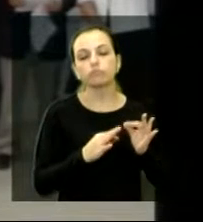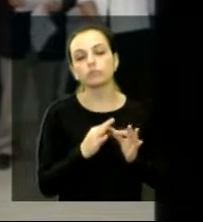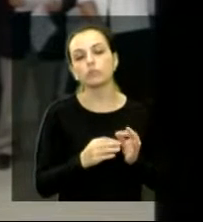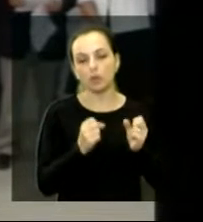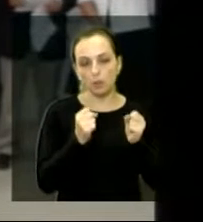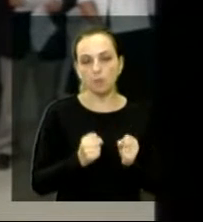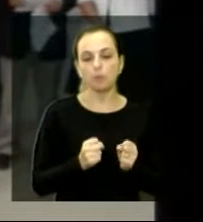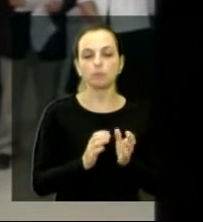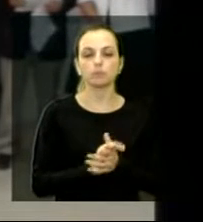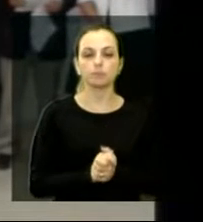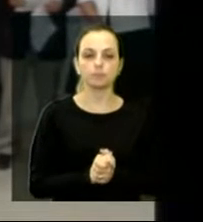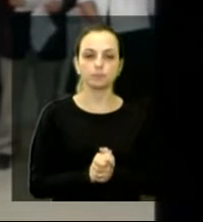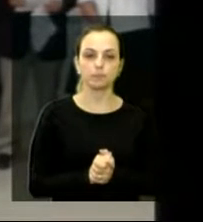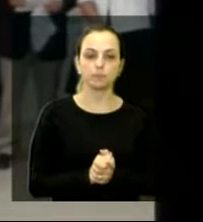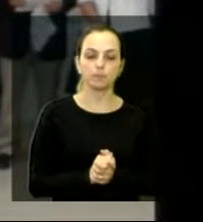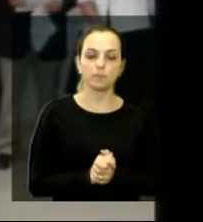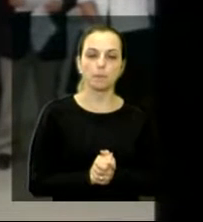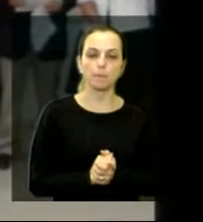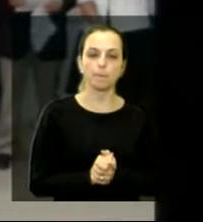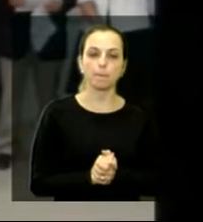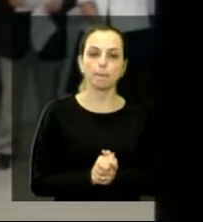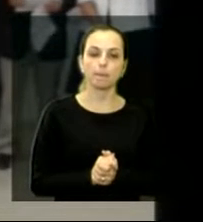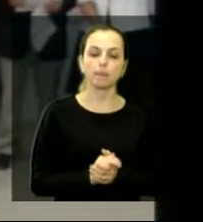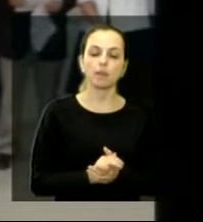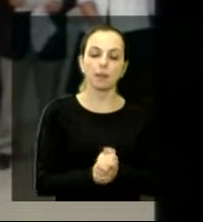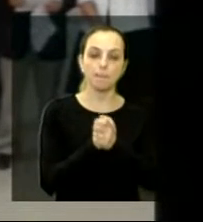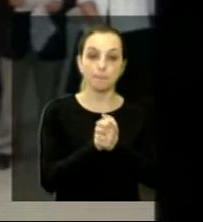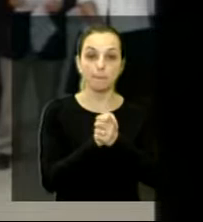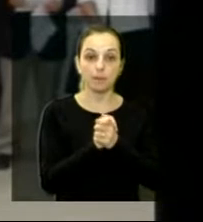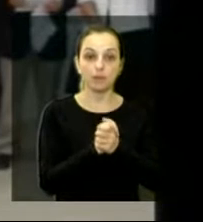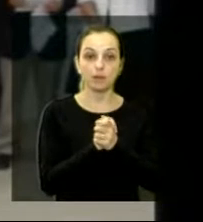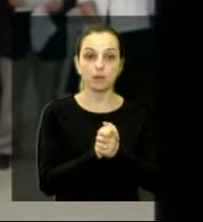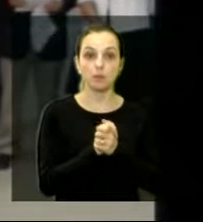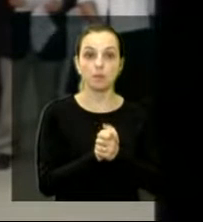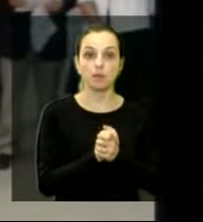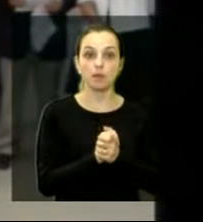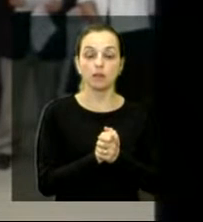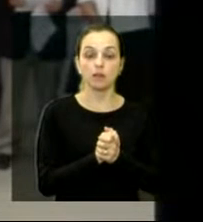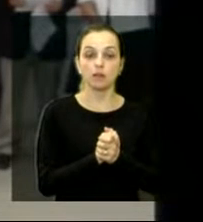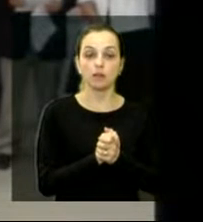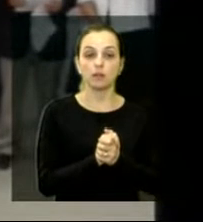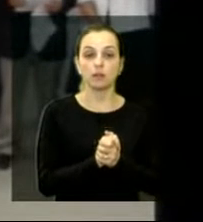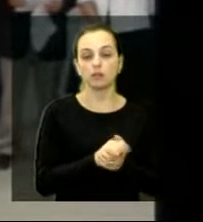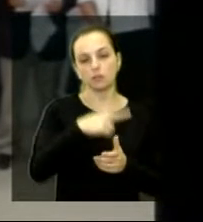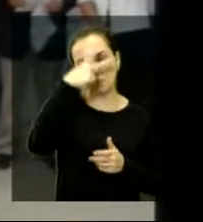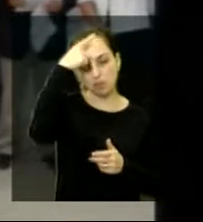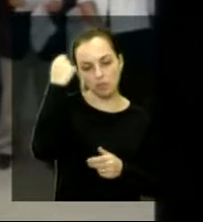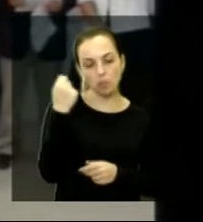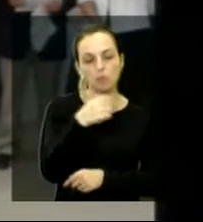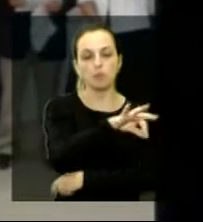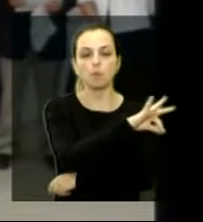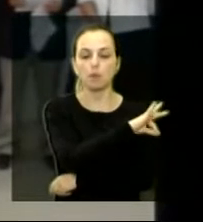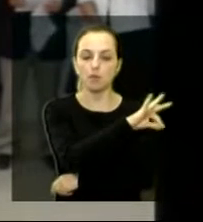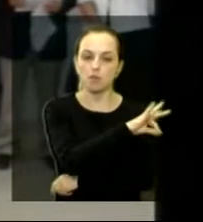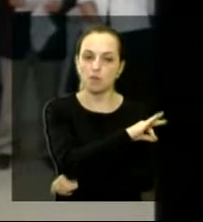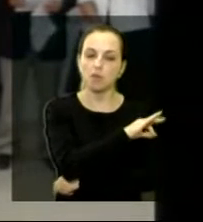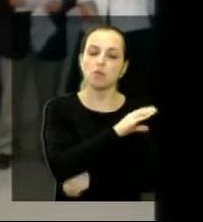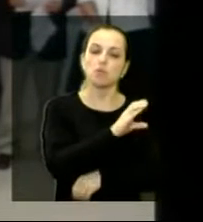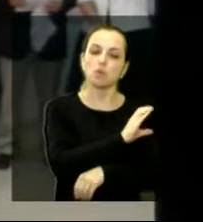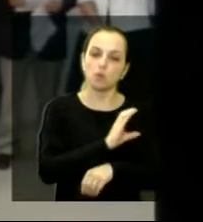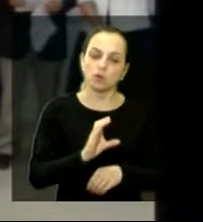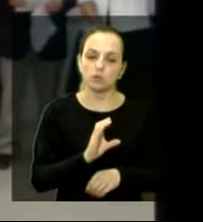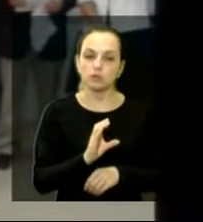fazer. Também aqui, parabenizar a prefeitura, o nosso prefeito, o coordenador